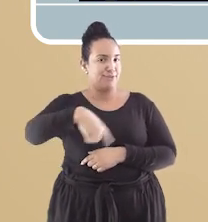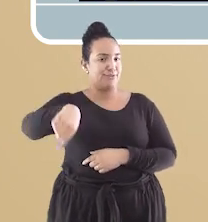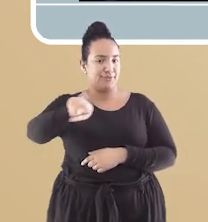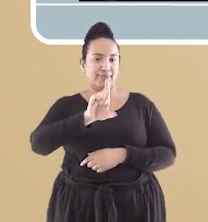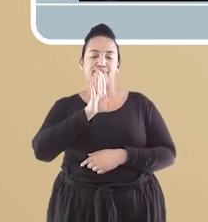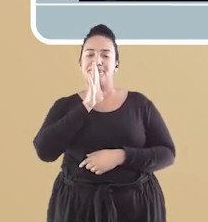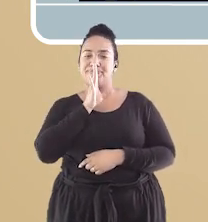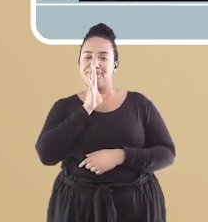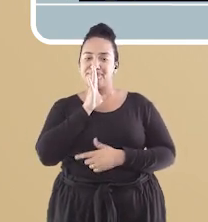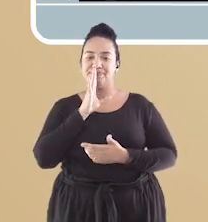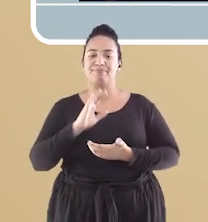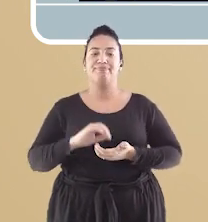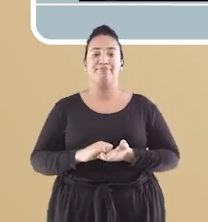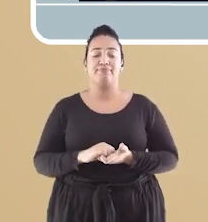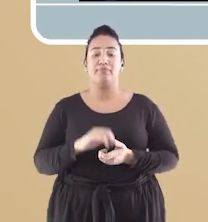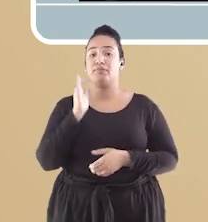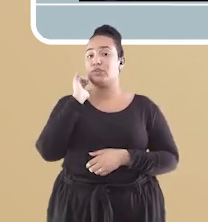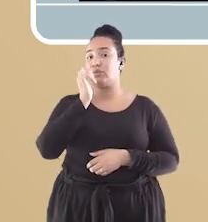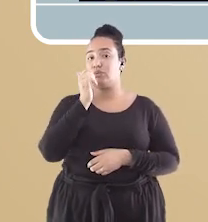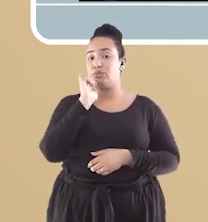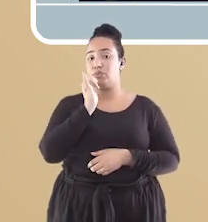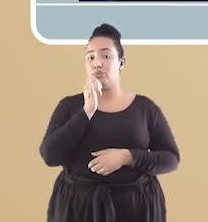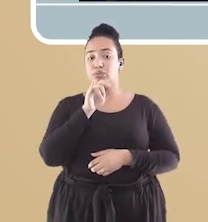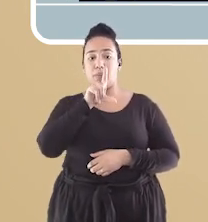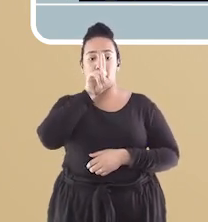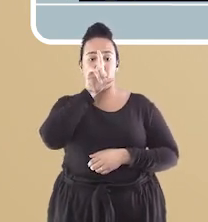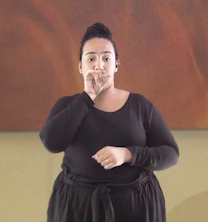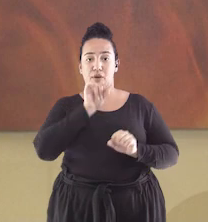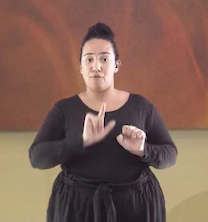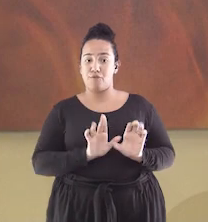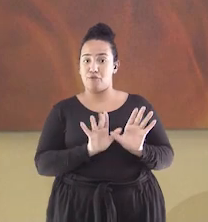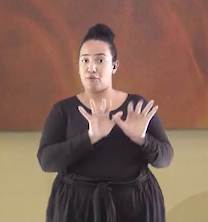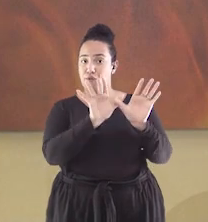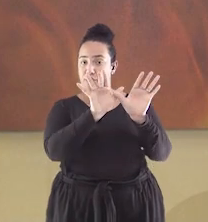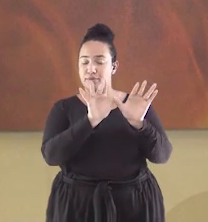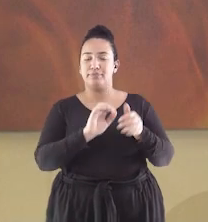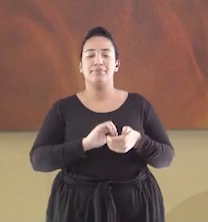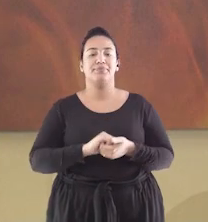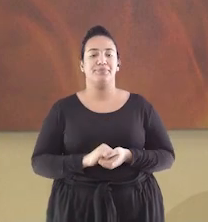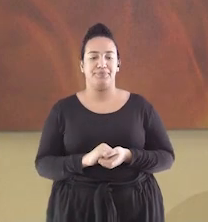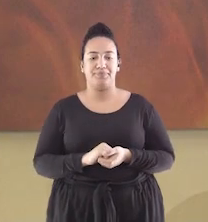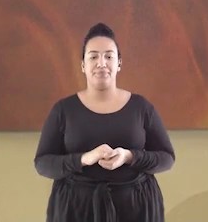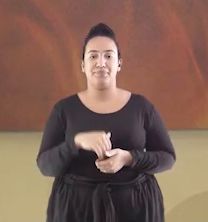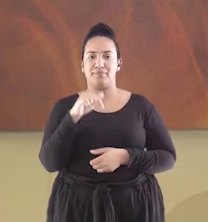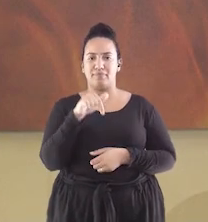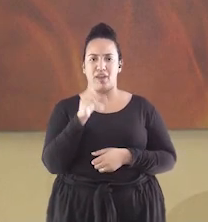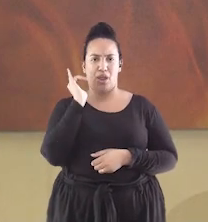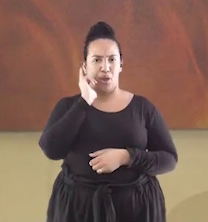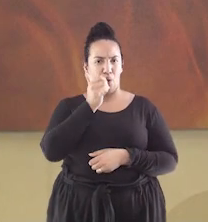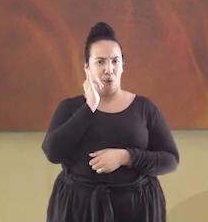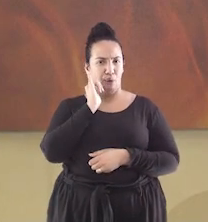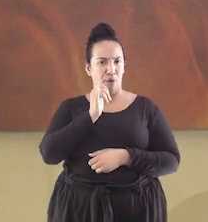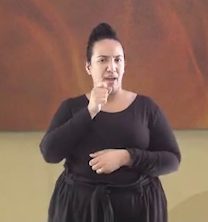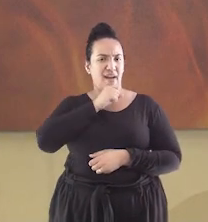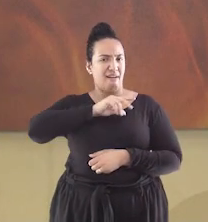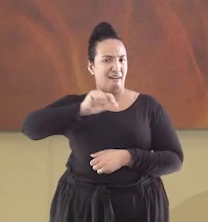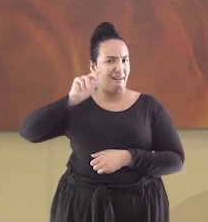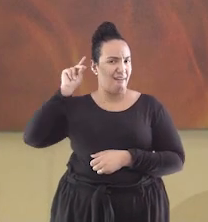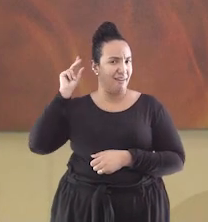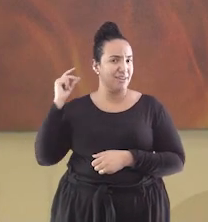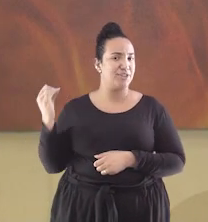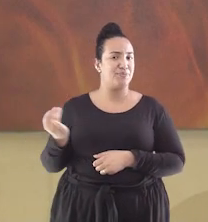gente conhecer. Trata-se da lenda do Pássaro de Fogo. Essa lenda é bem antiga e muito importante no